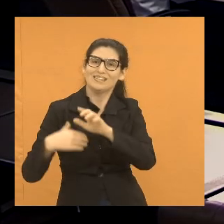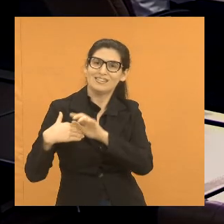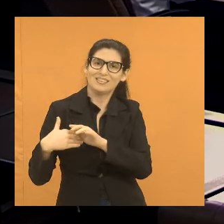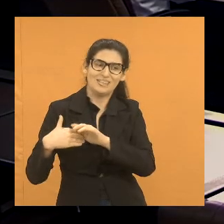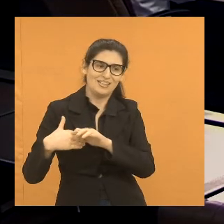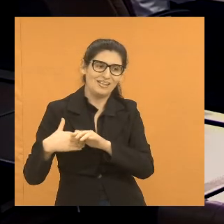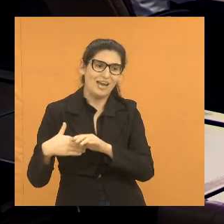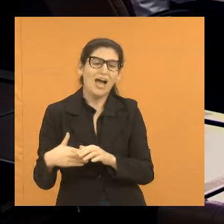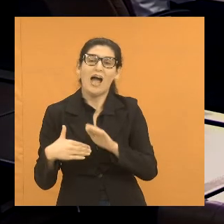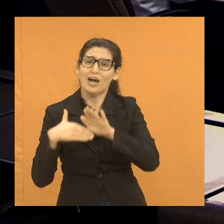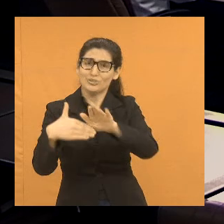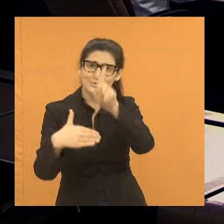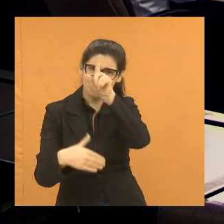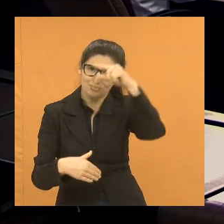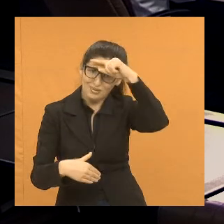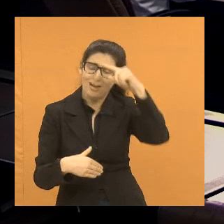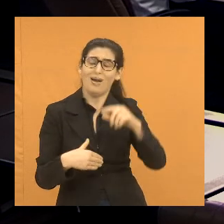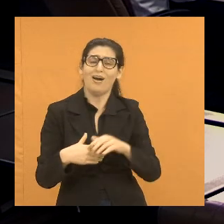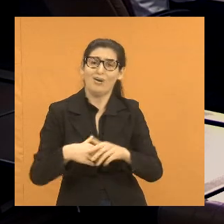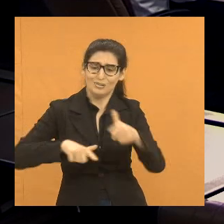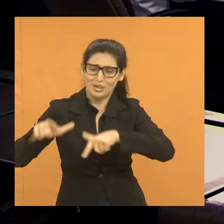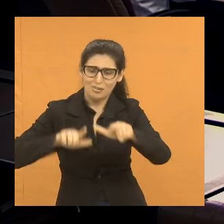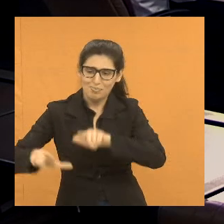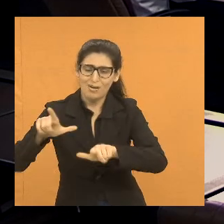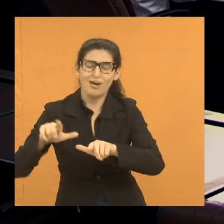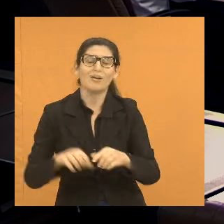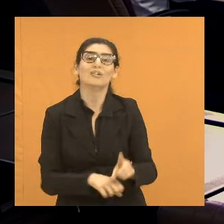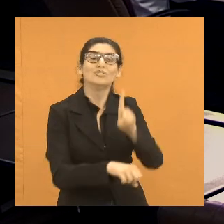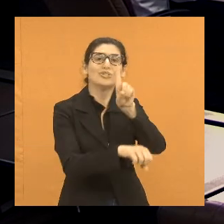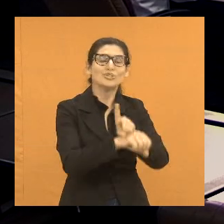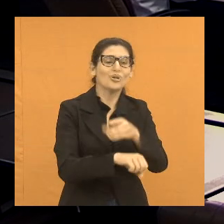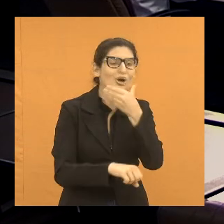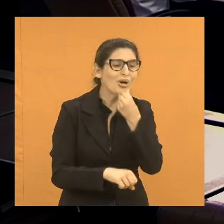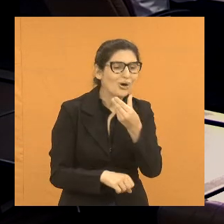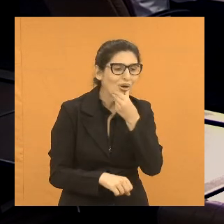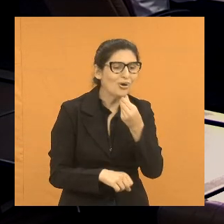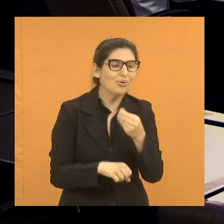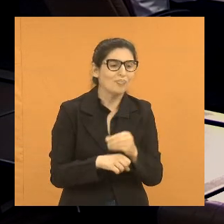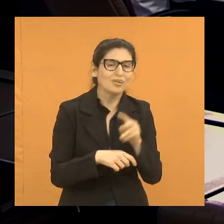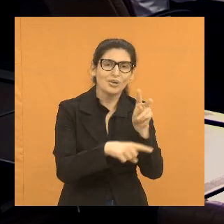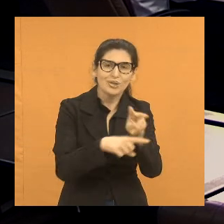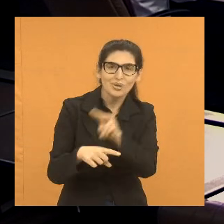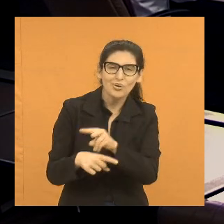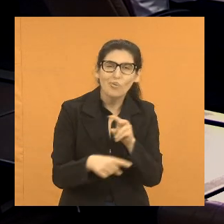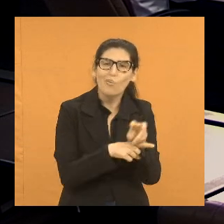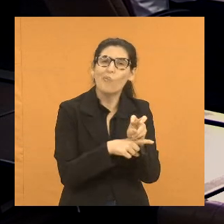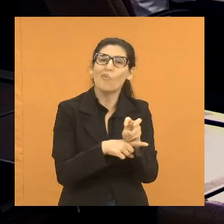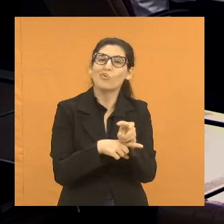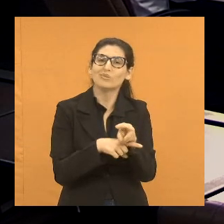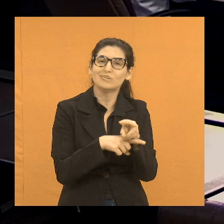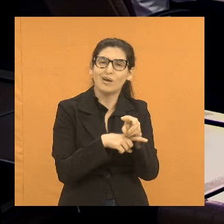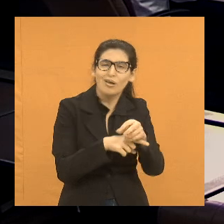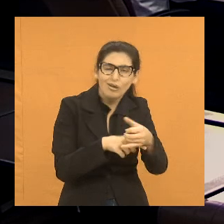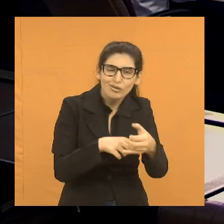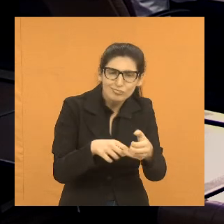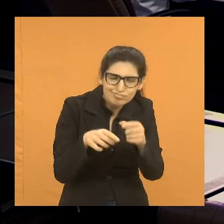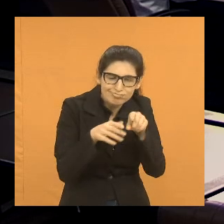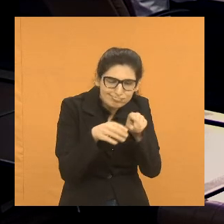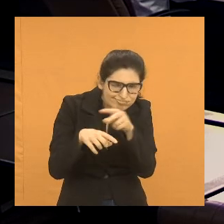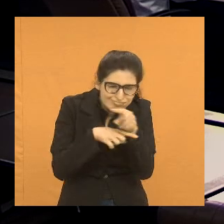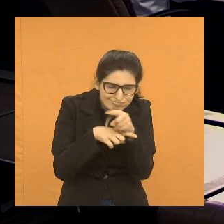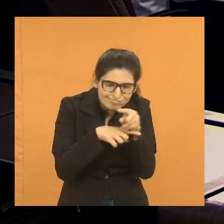básica, o Buchal, que é o diretor da Vigilância Sanitária do nosso município, o